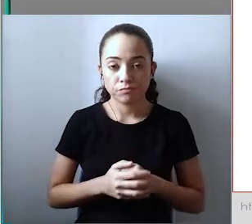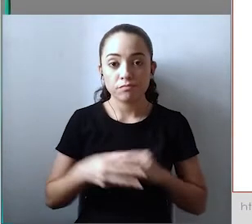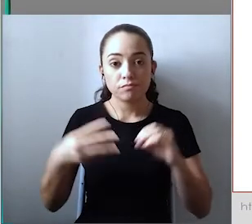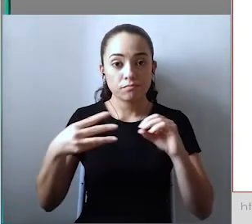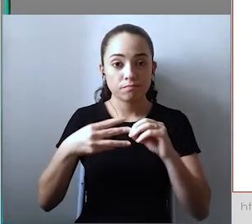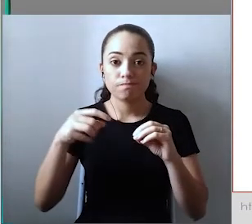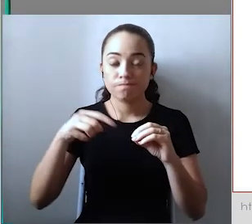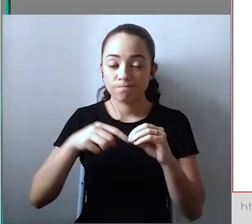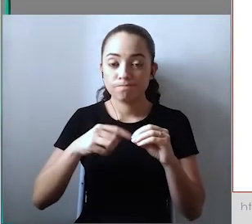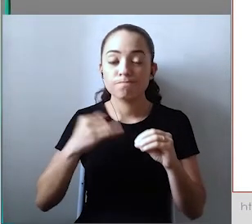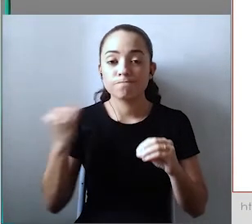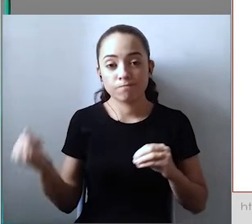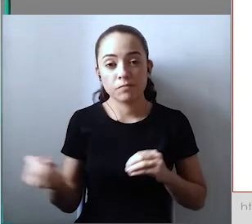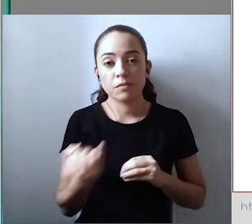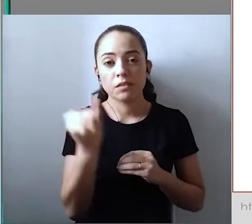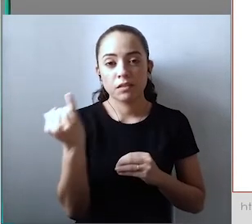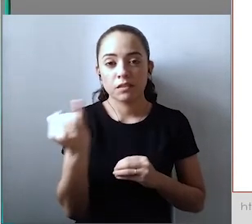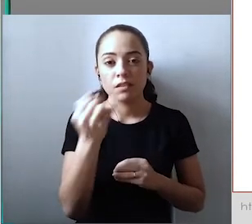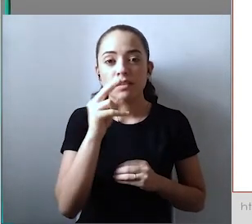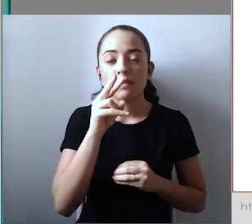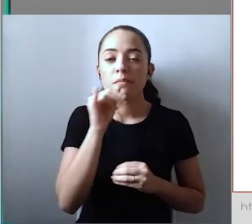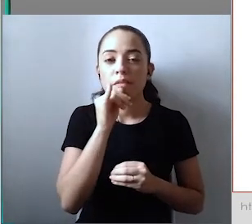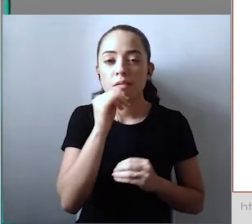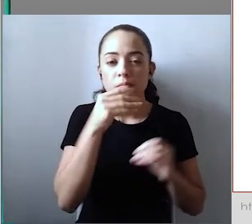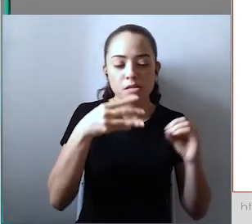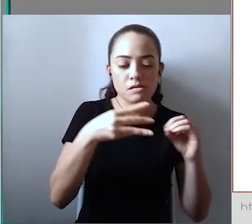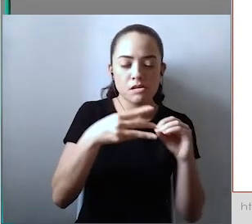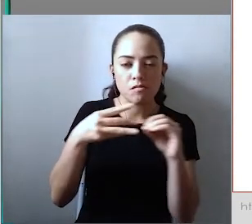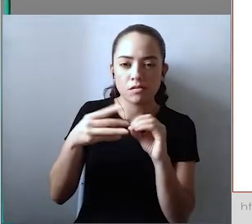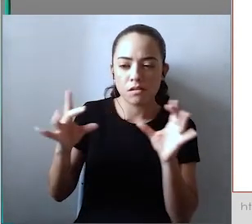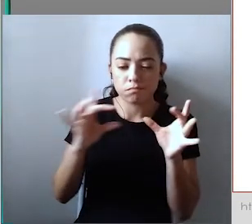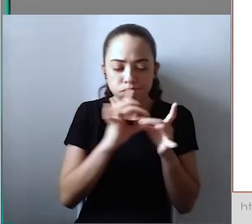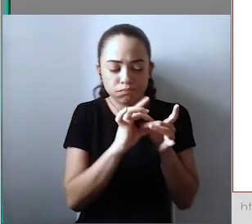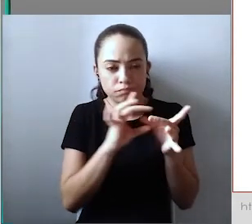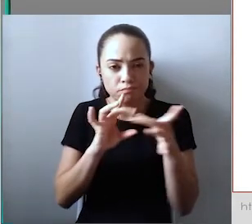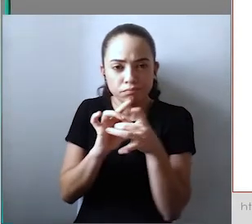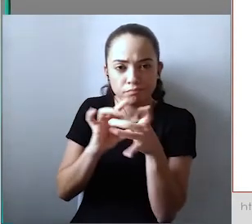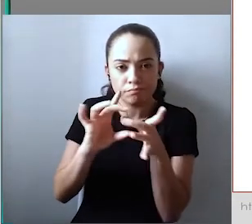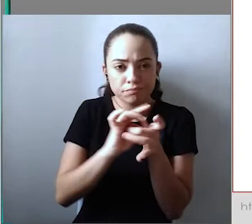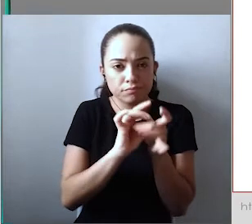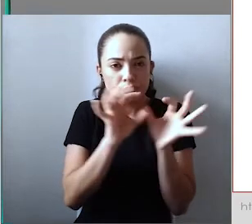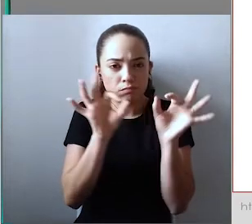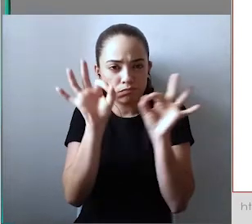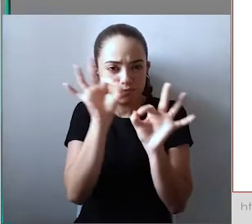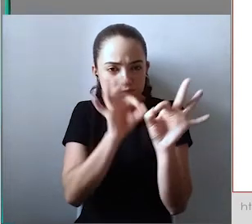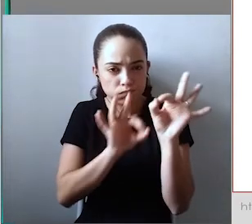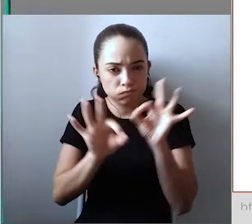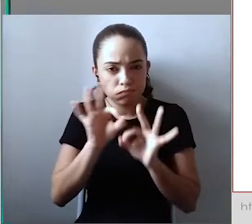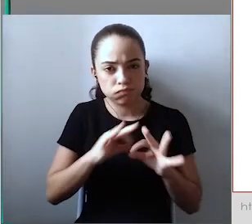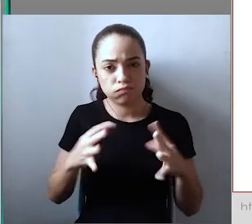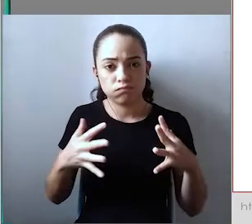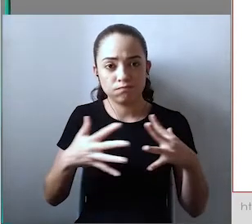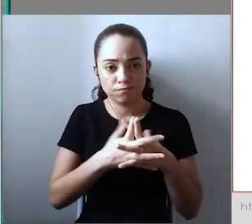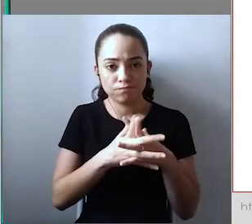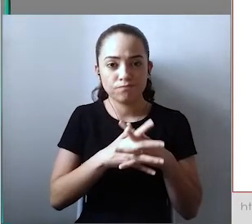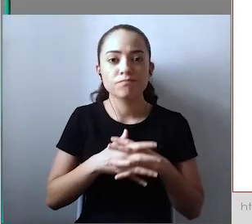As células são um componente importante que exercerão a adesão célula a célula e assim determinam o arranjo